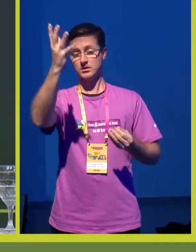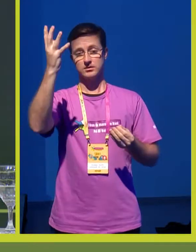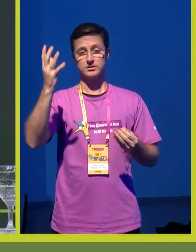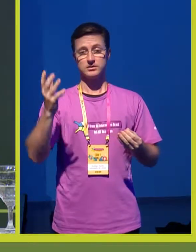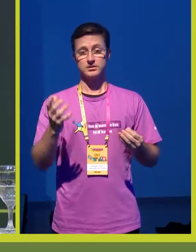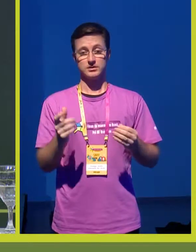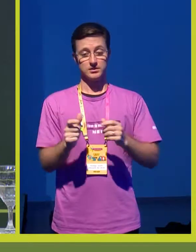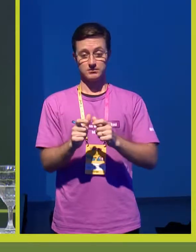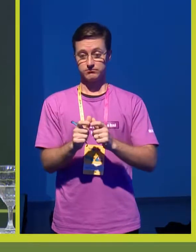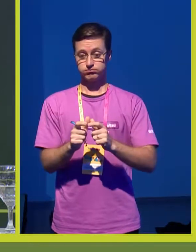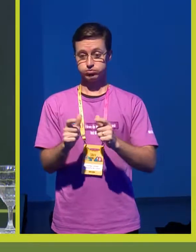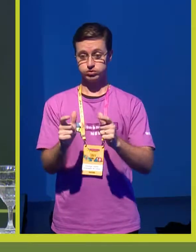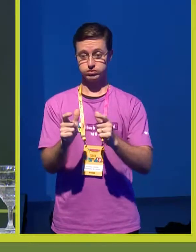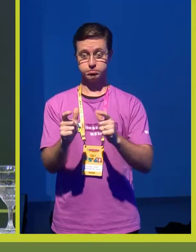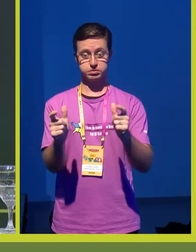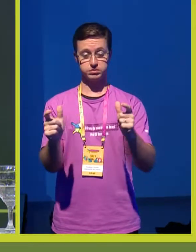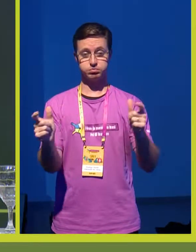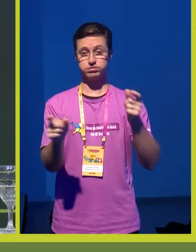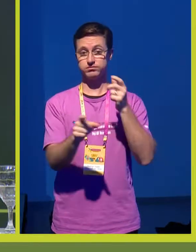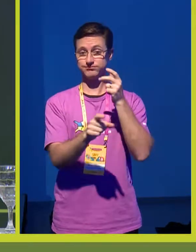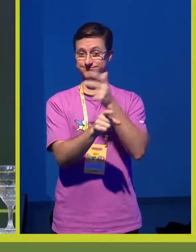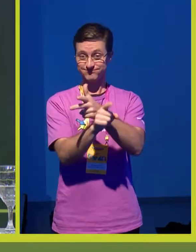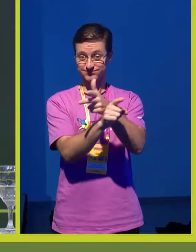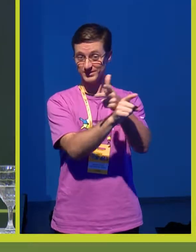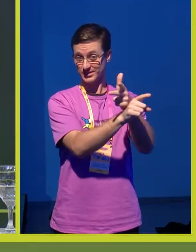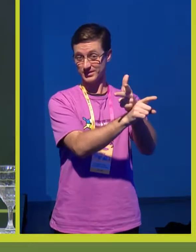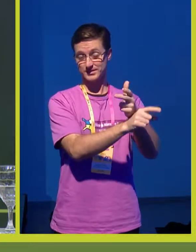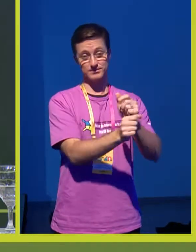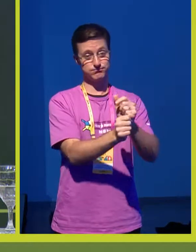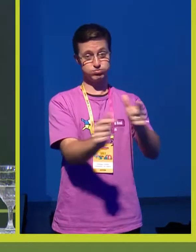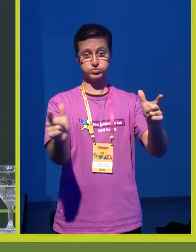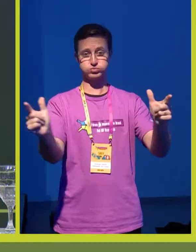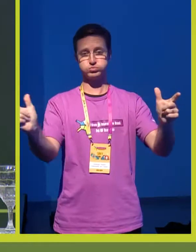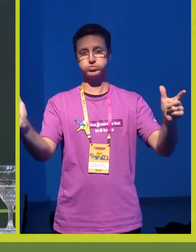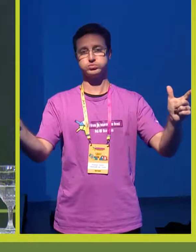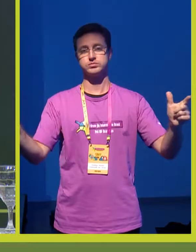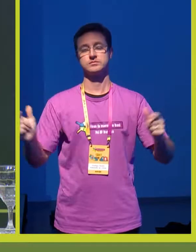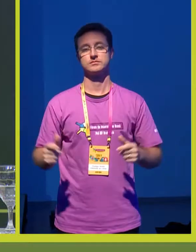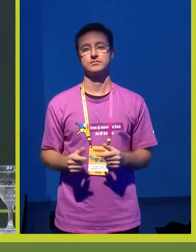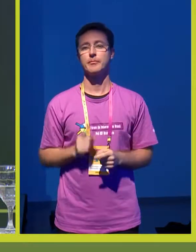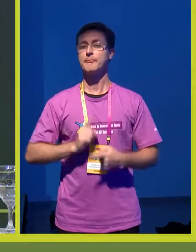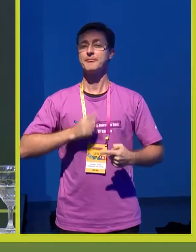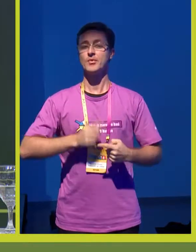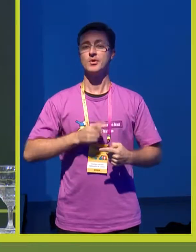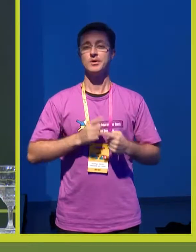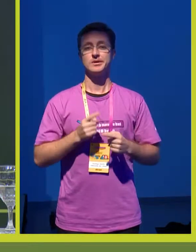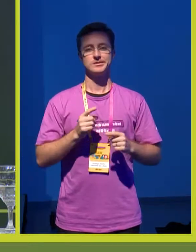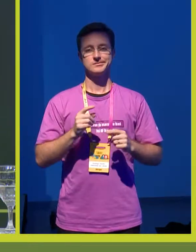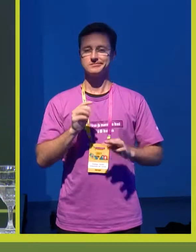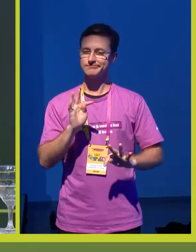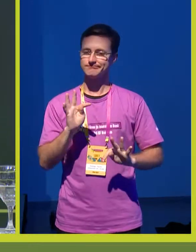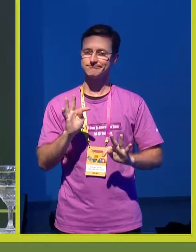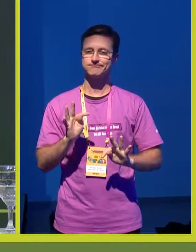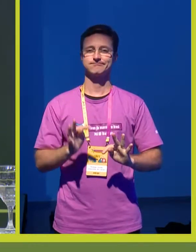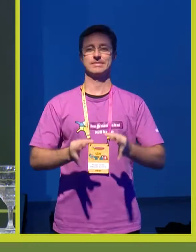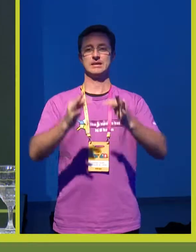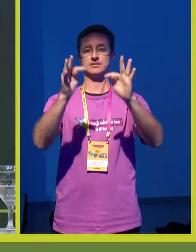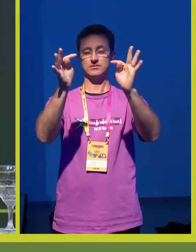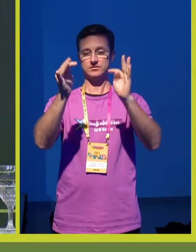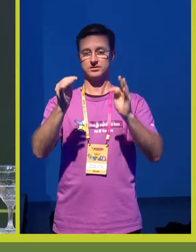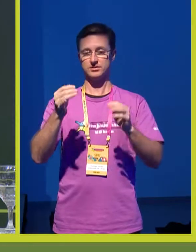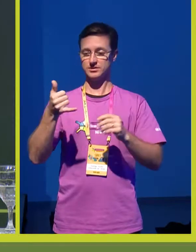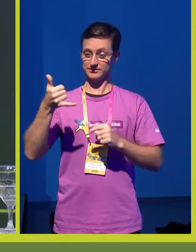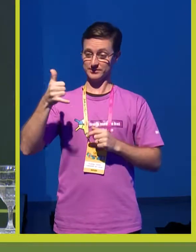das capacidades de vigilância, justamente porque as tecnologias de dispositivos móveis